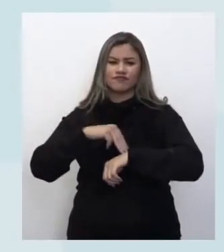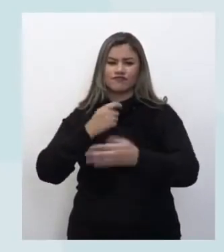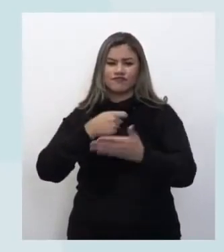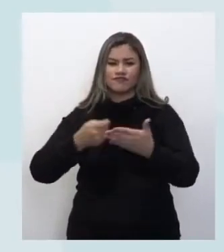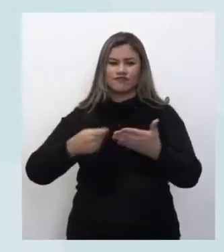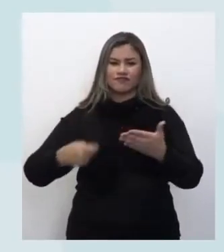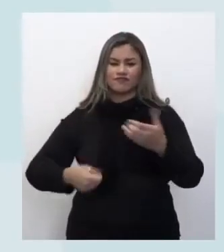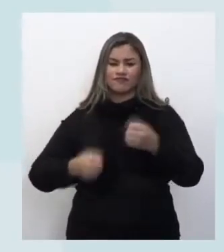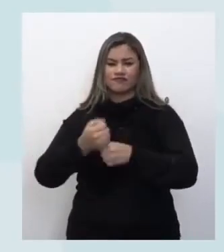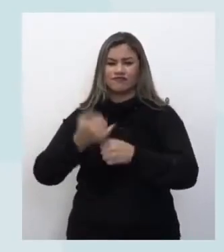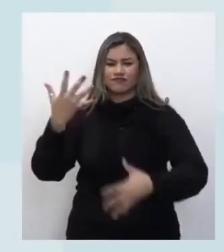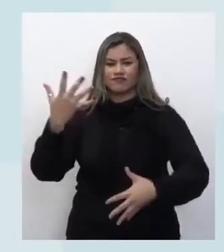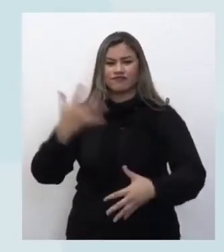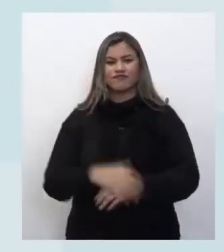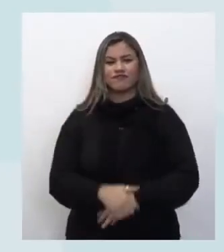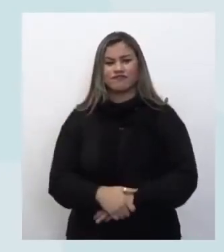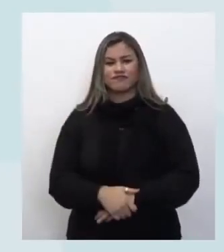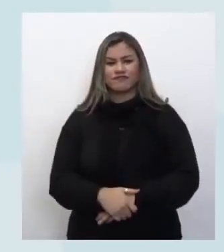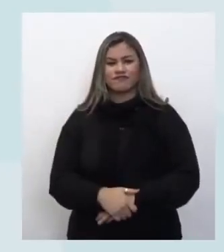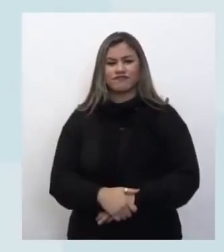aqui para mim, para a professora Márcia.